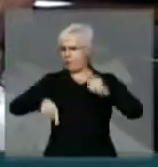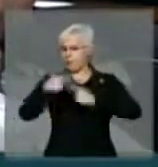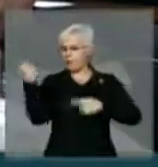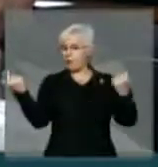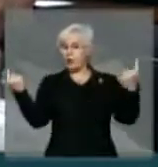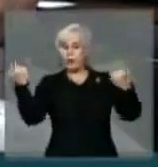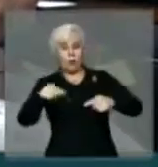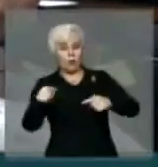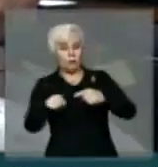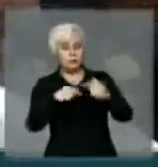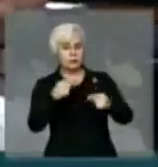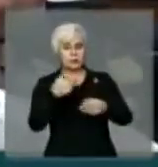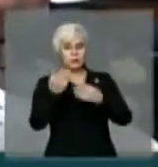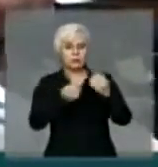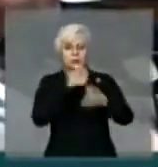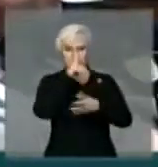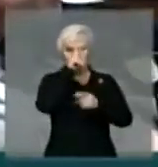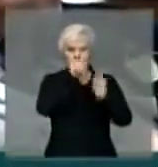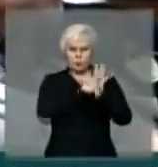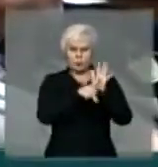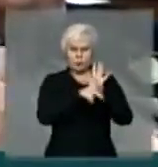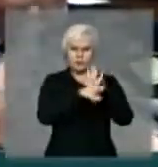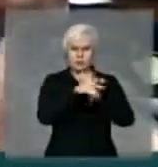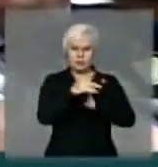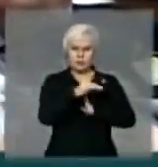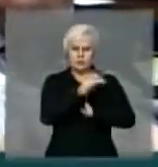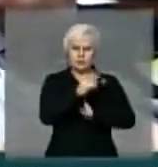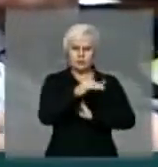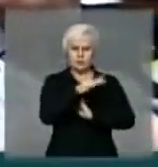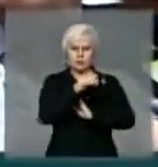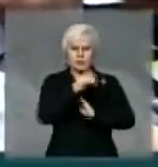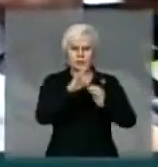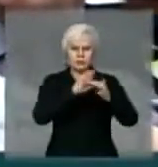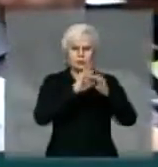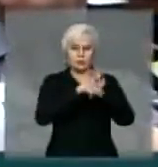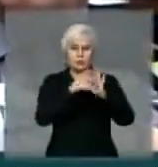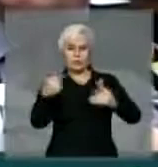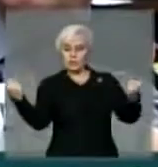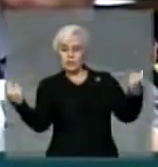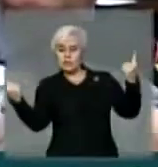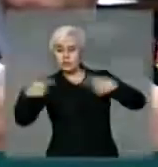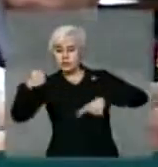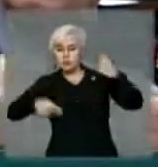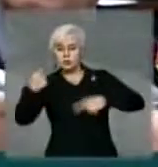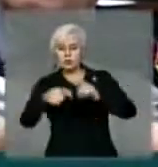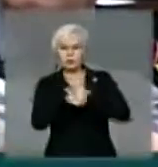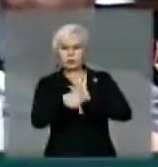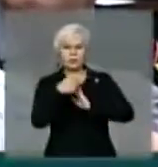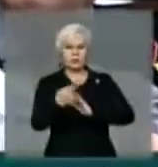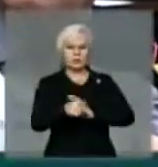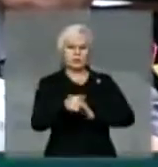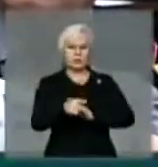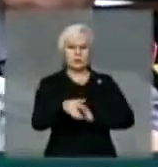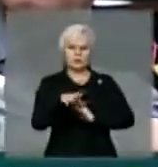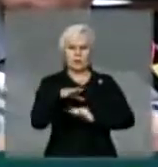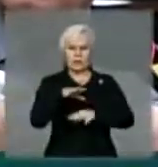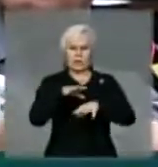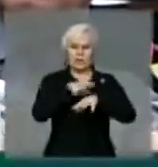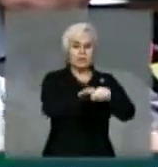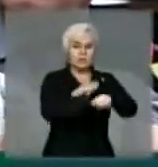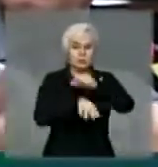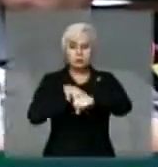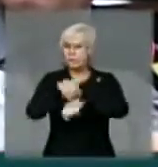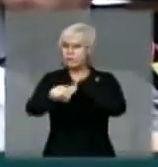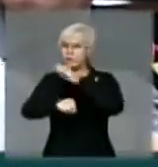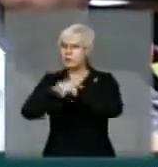se explica poderes de um Estado democrático de direito disputar entre si prerrogativas, usurpação de direitos,